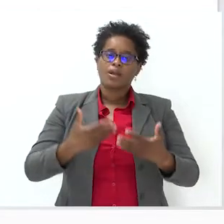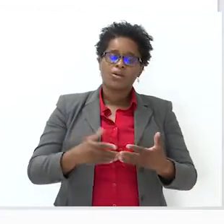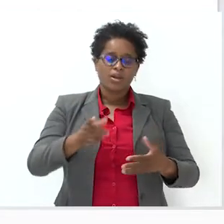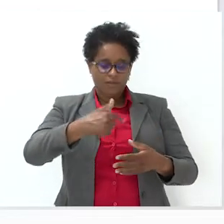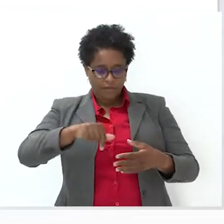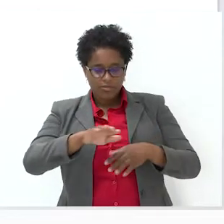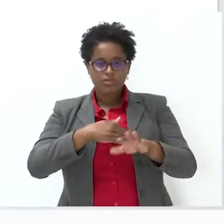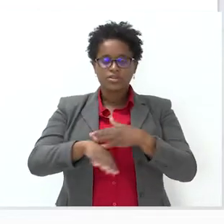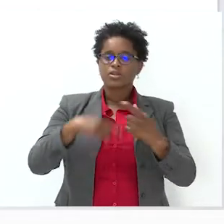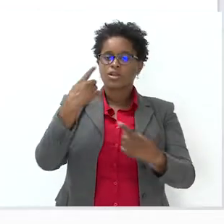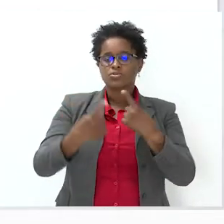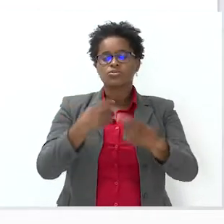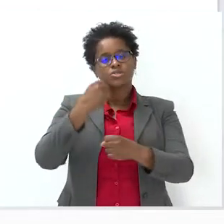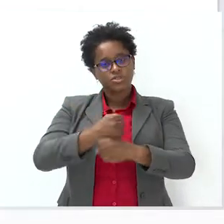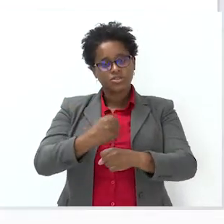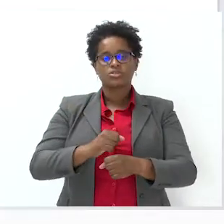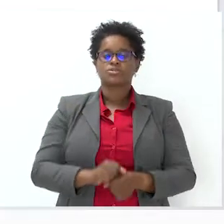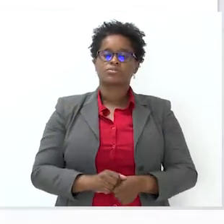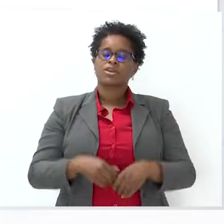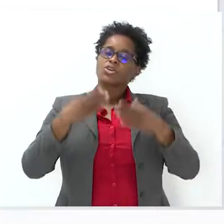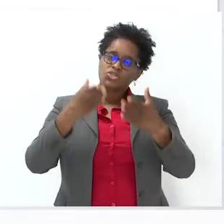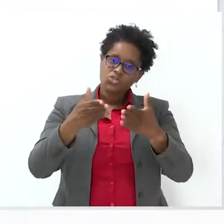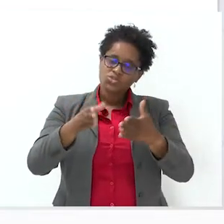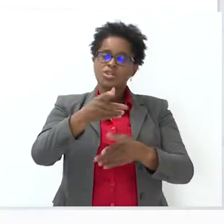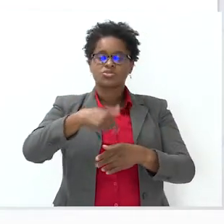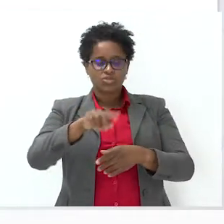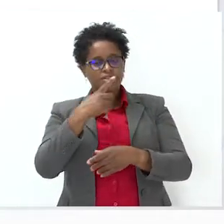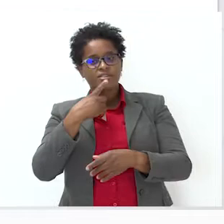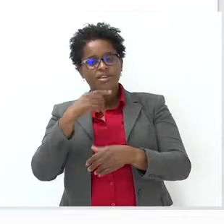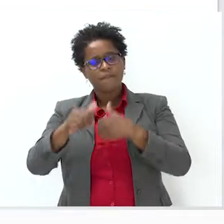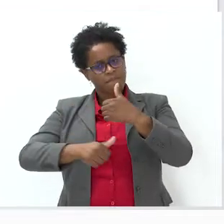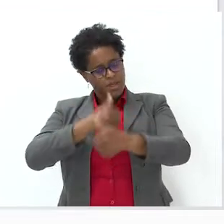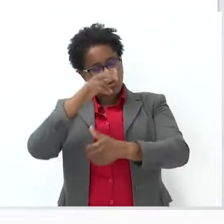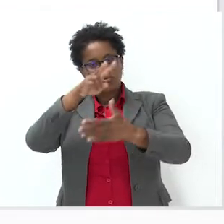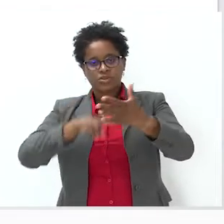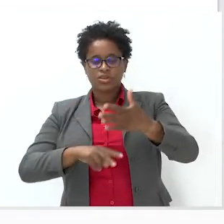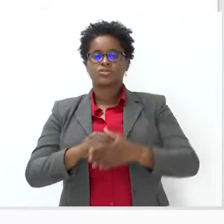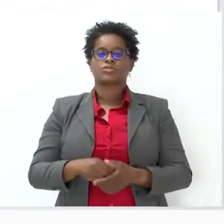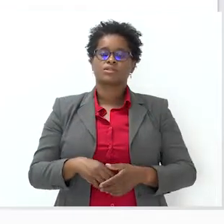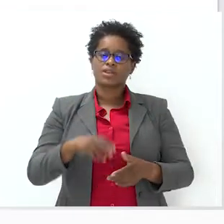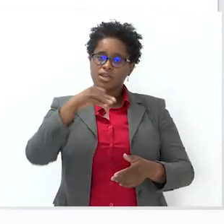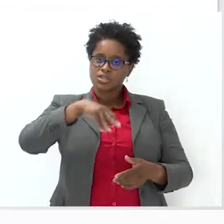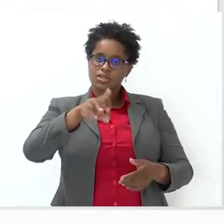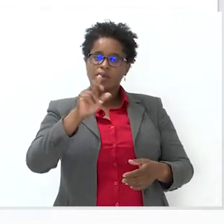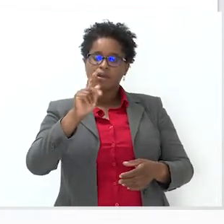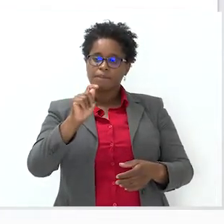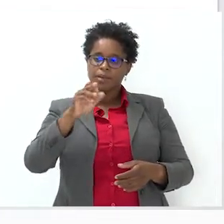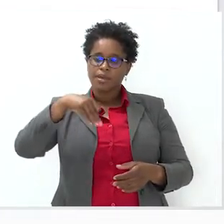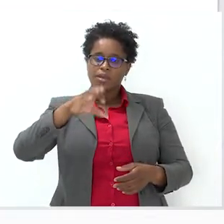Agora vamos fazer alguns exercícios que nos ajudam a compreender melhor o texto e as